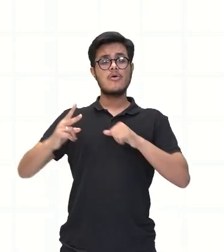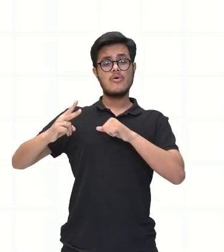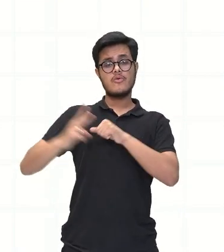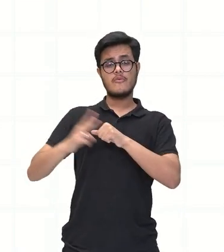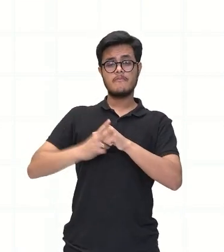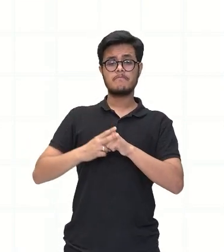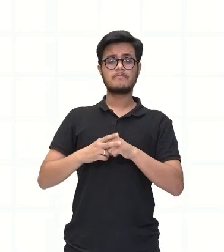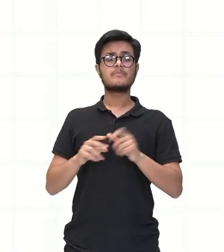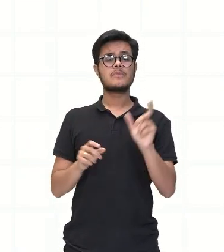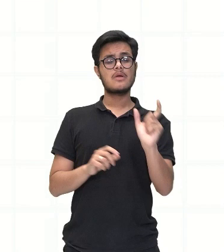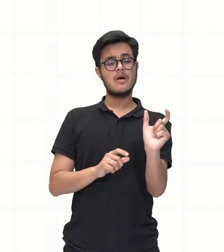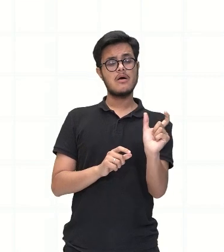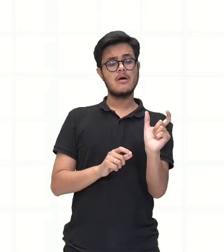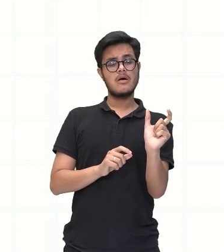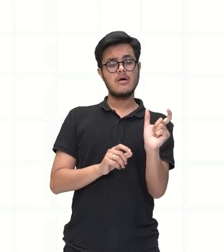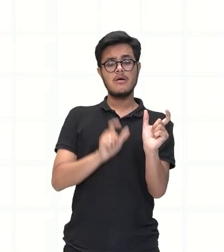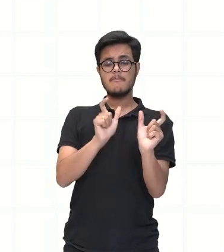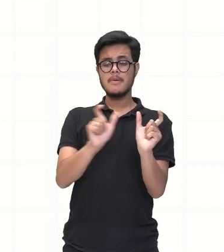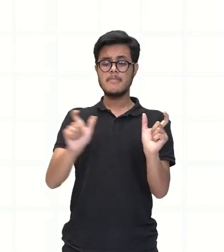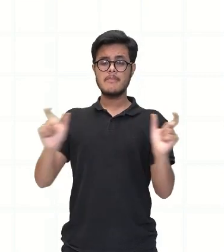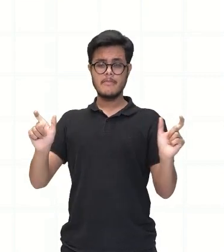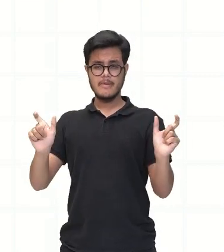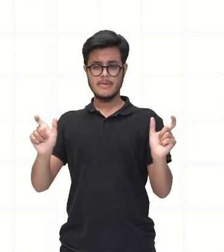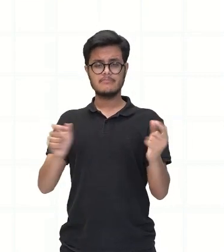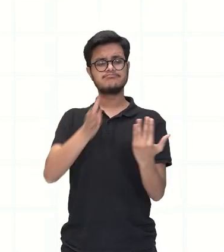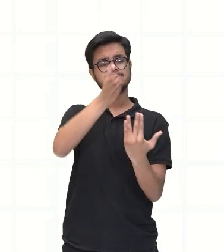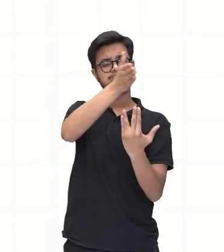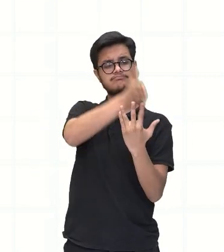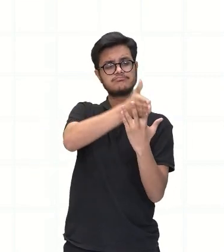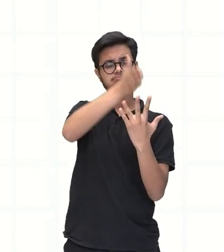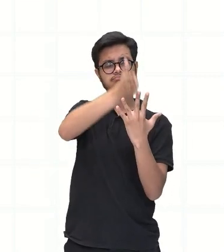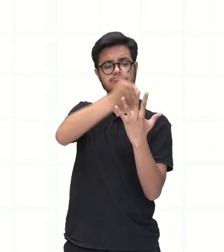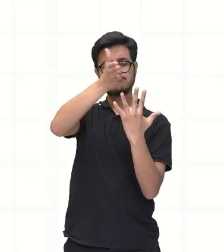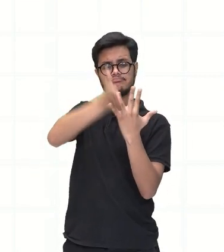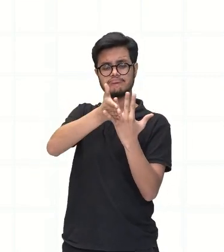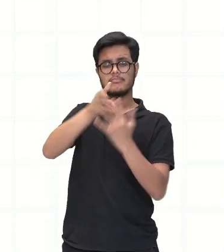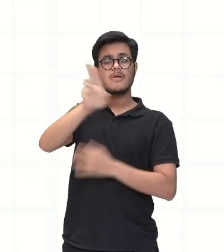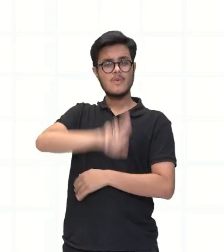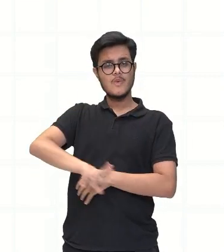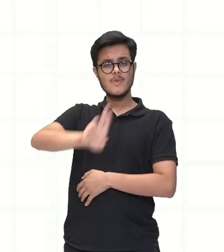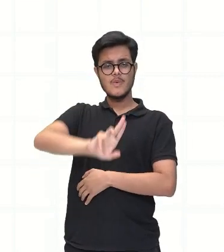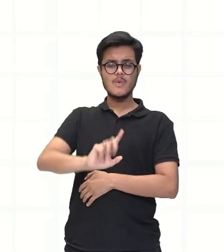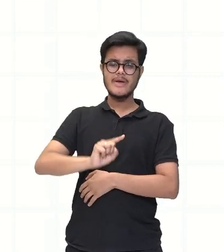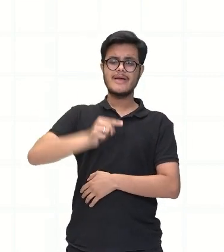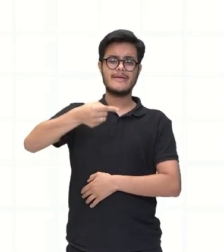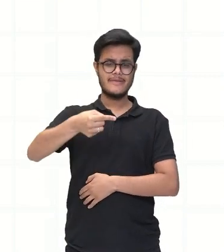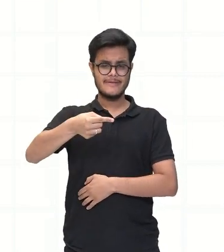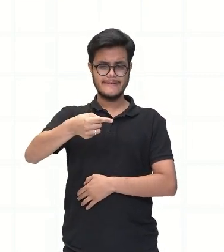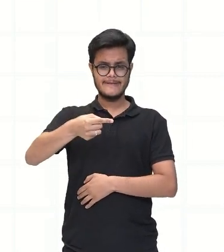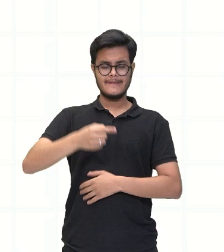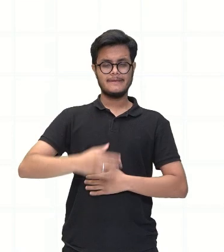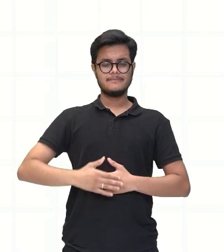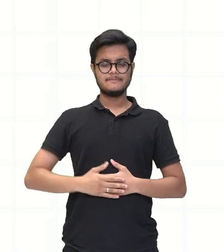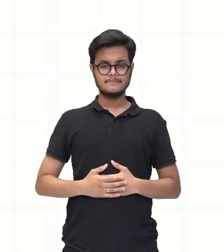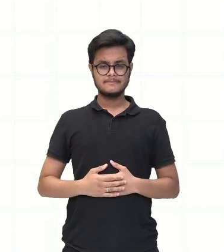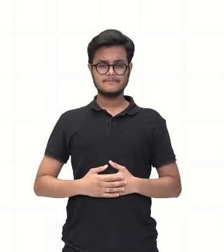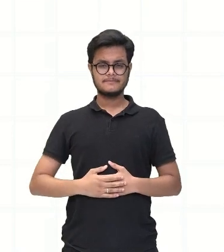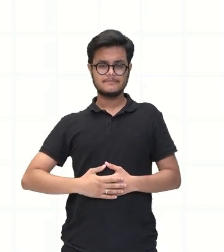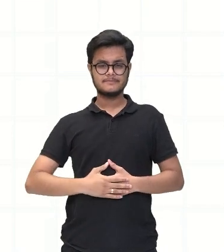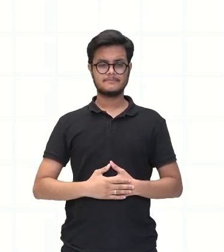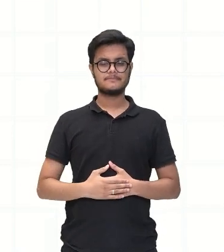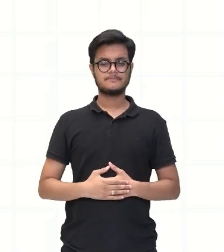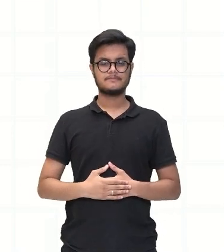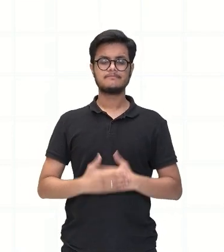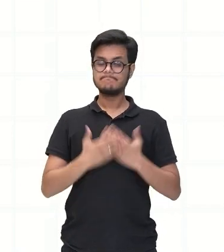separar as sílabas de um dado vocábulo. Ligar algumas palavras precedidas de prefixos. Muito bem. Prefixos